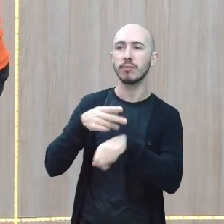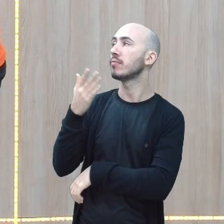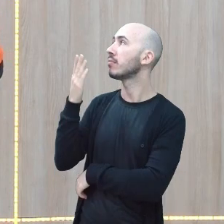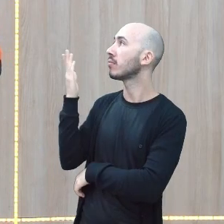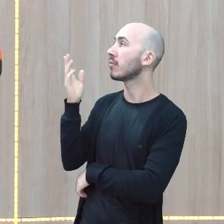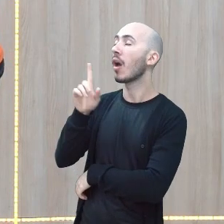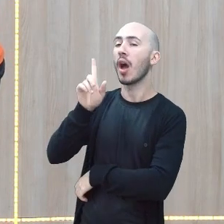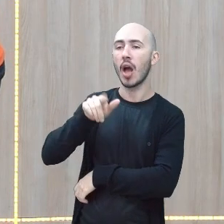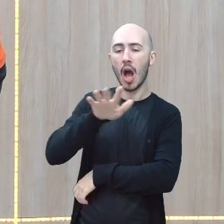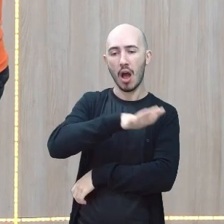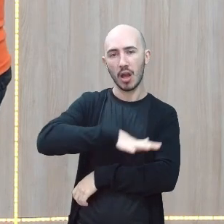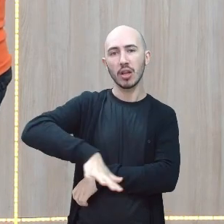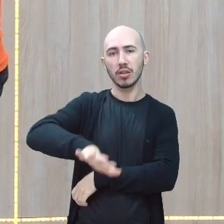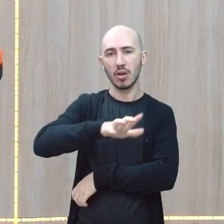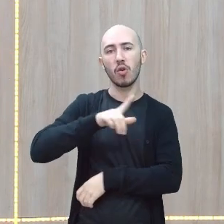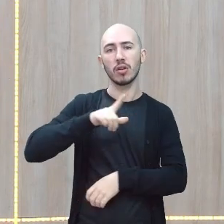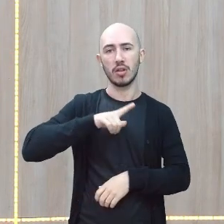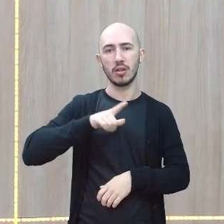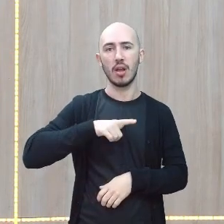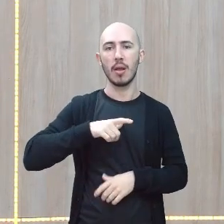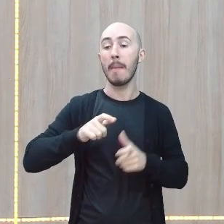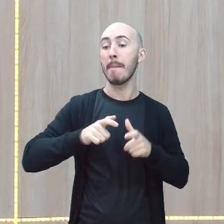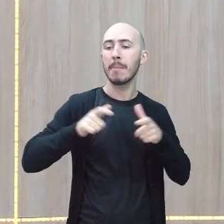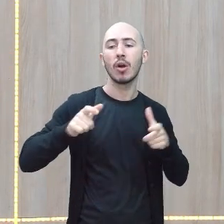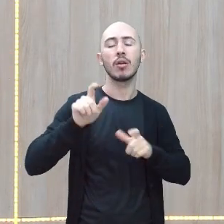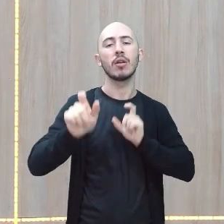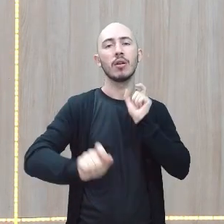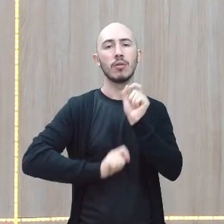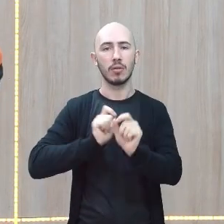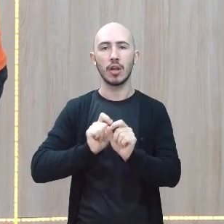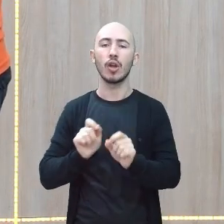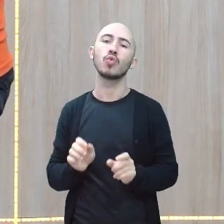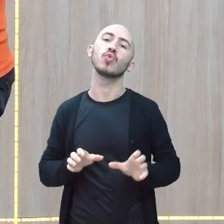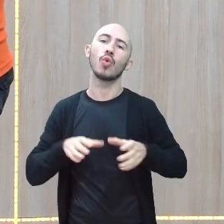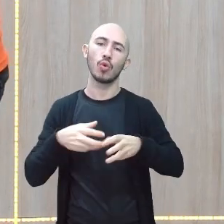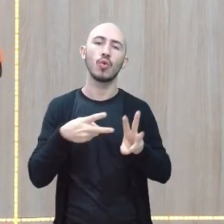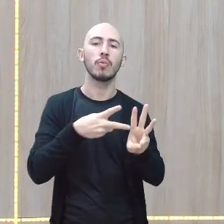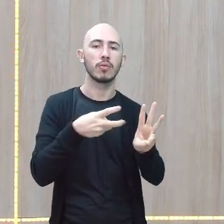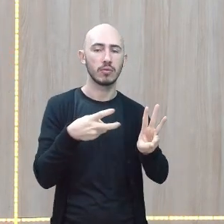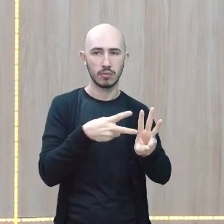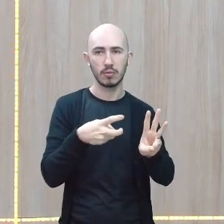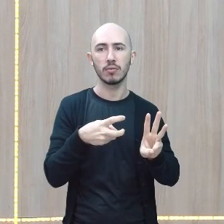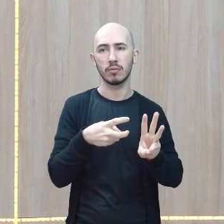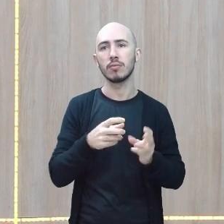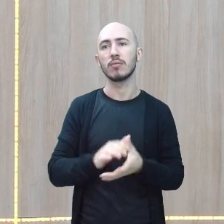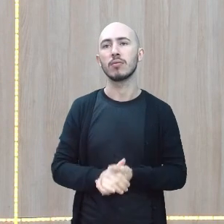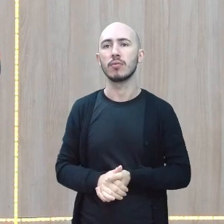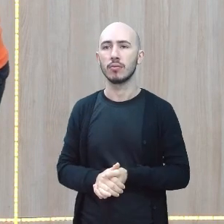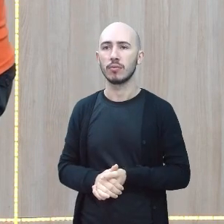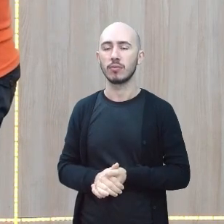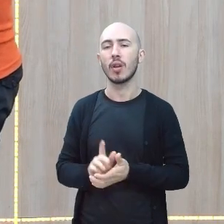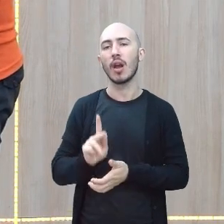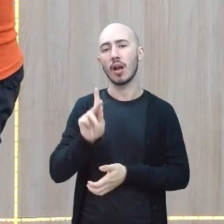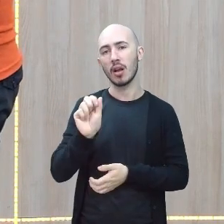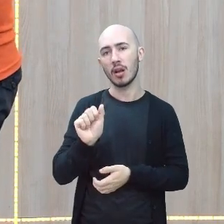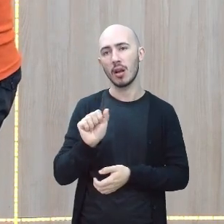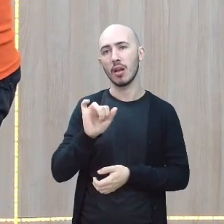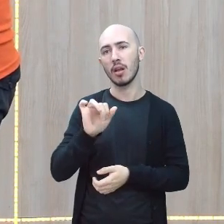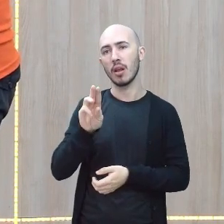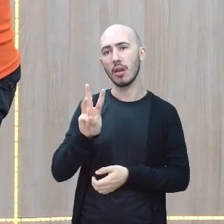exatamente a região onde nós temos a predominância dessa etnia, né, Guarani e Kaiowá. Mas